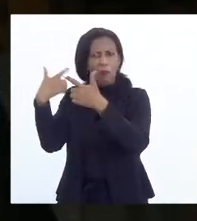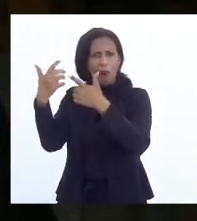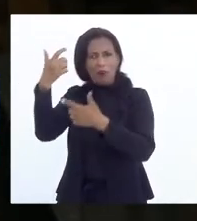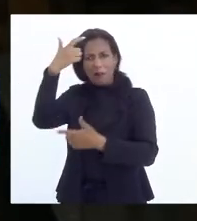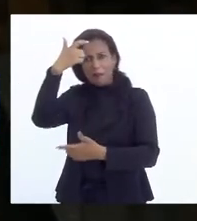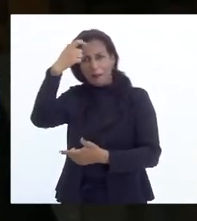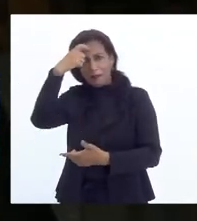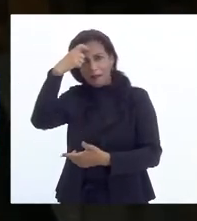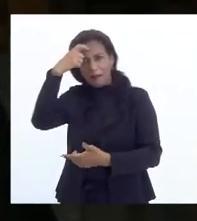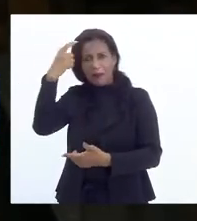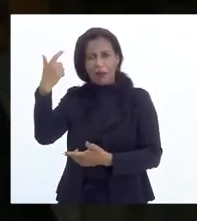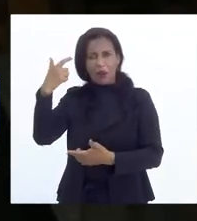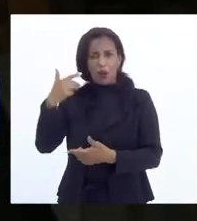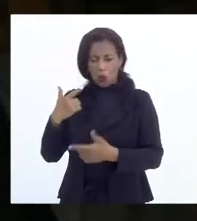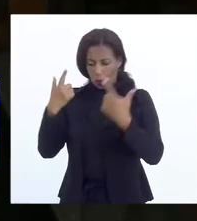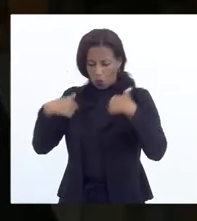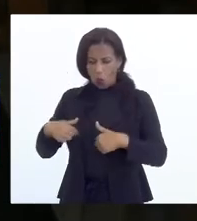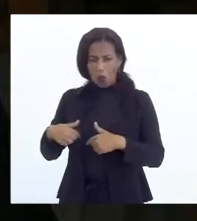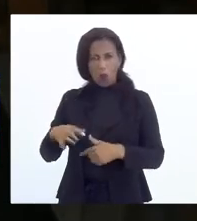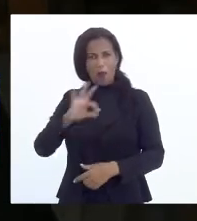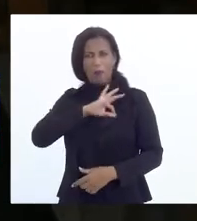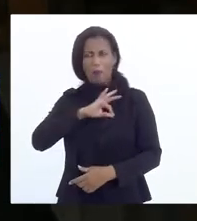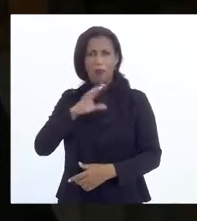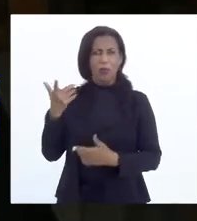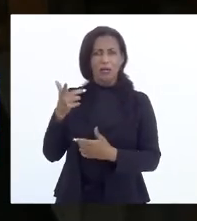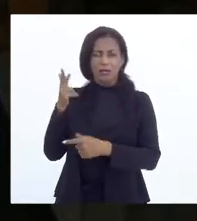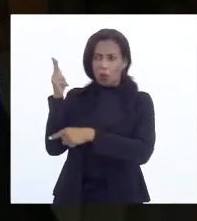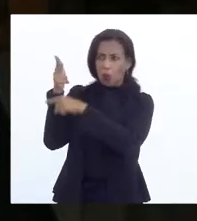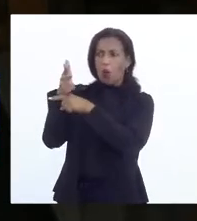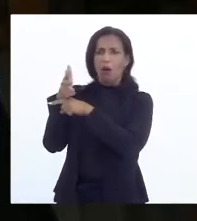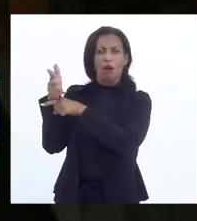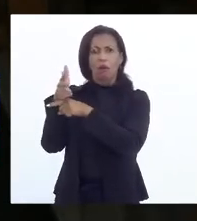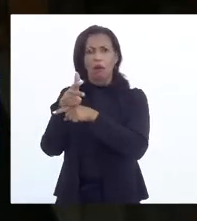remetem a policiais, com câmeras